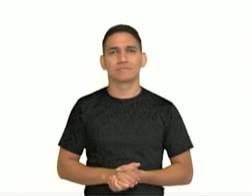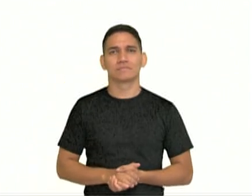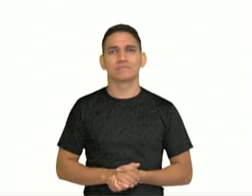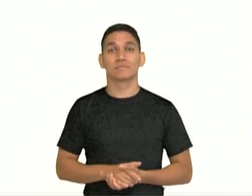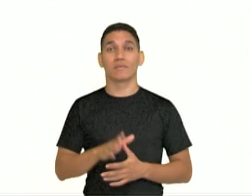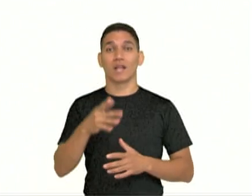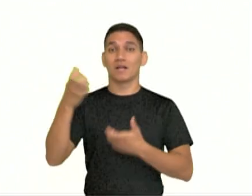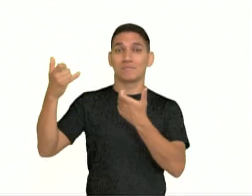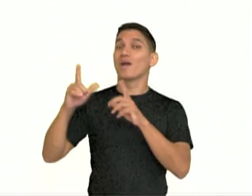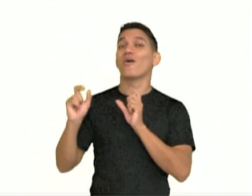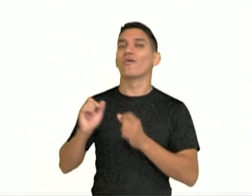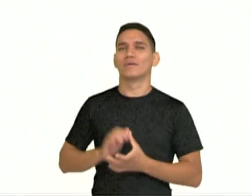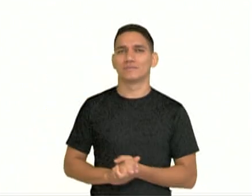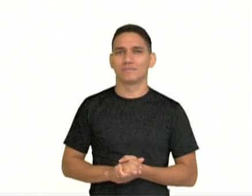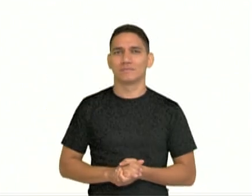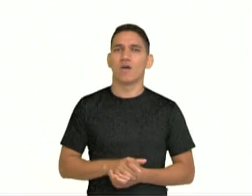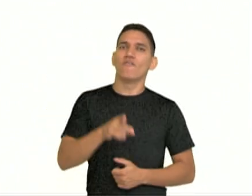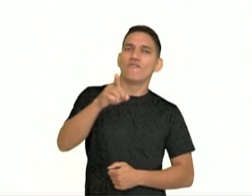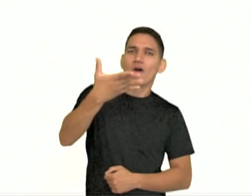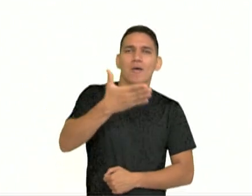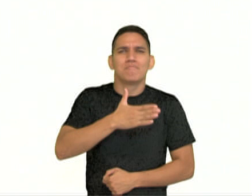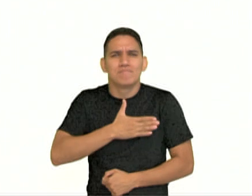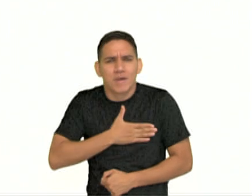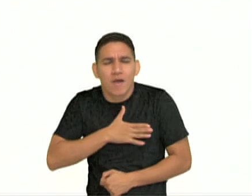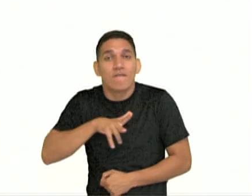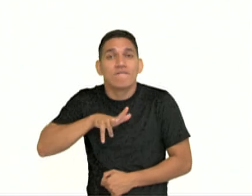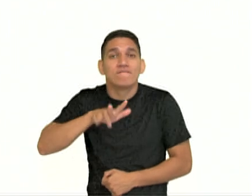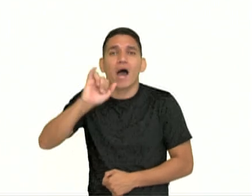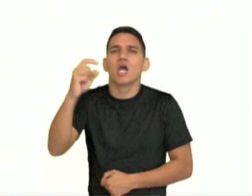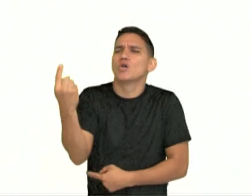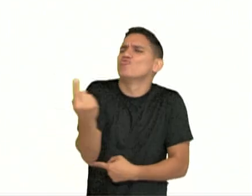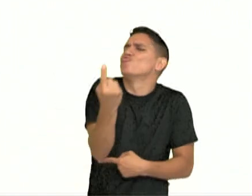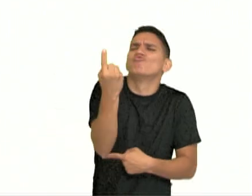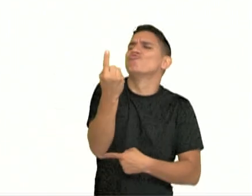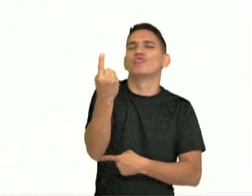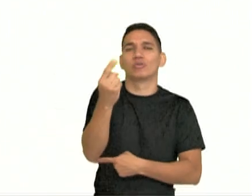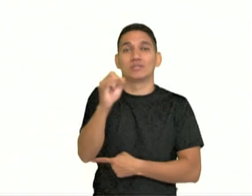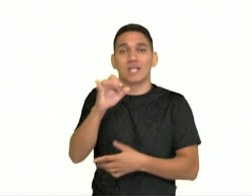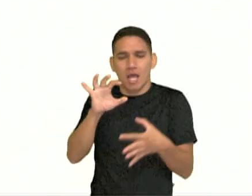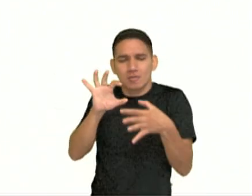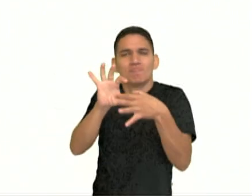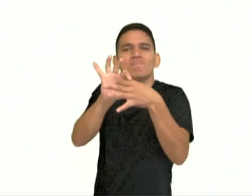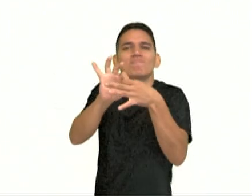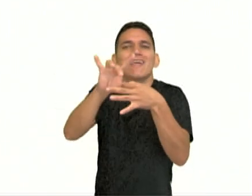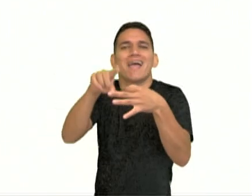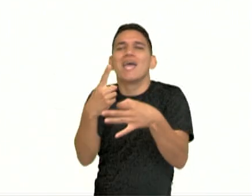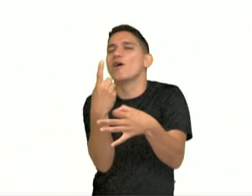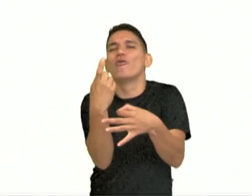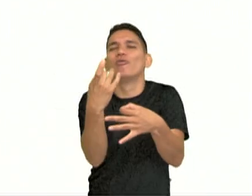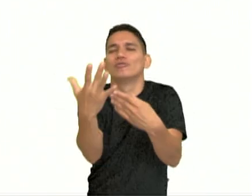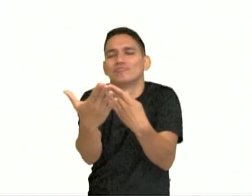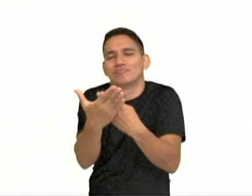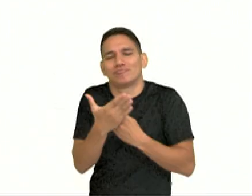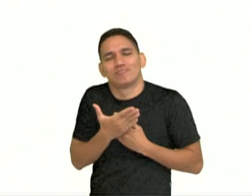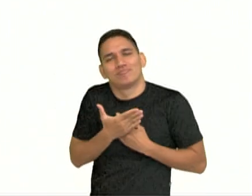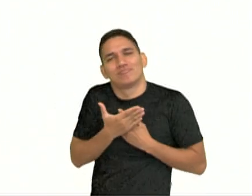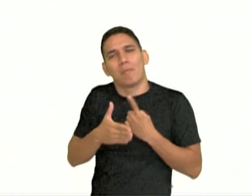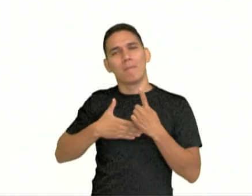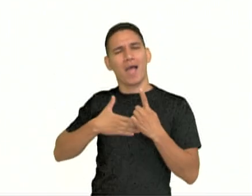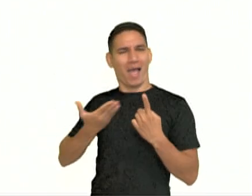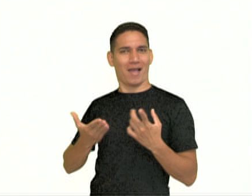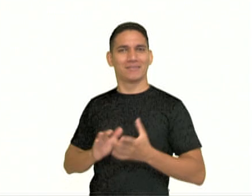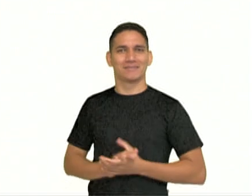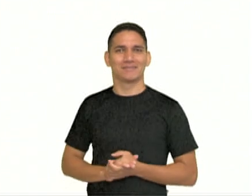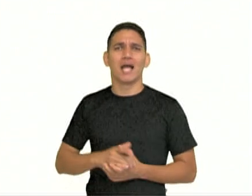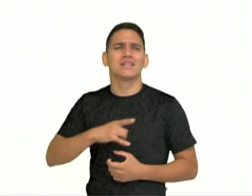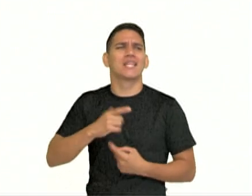mim, né, vai se tornar único. Então, quando você me cativa, você se torna único no mundo para mim, né? Existem